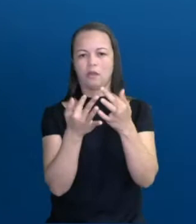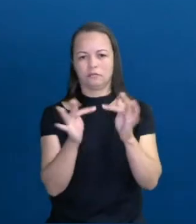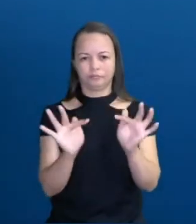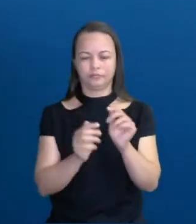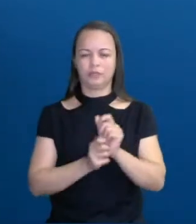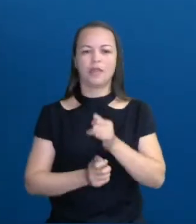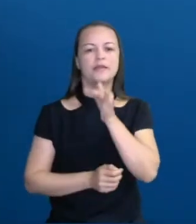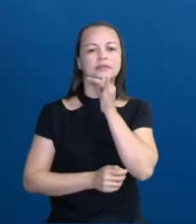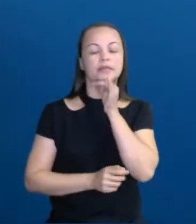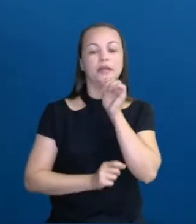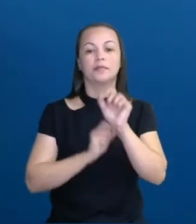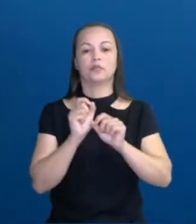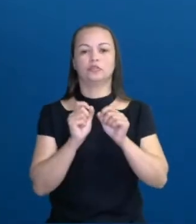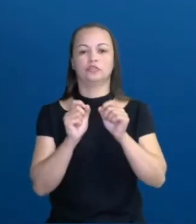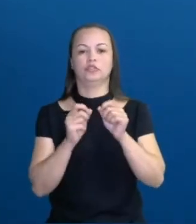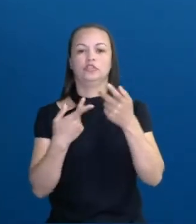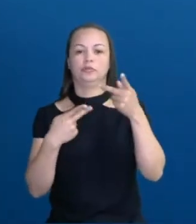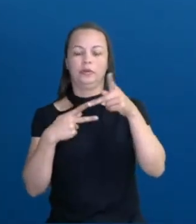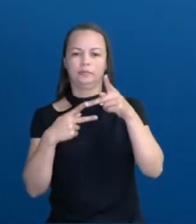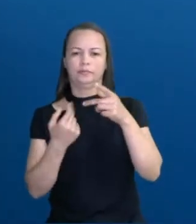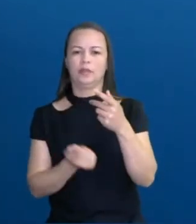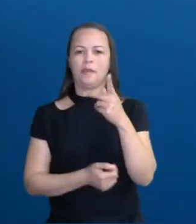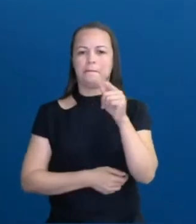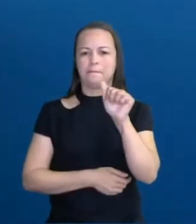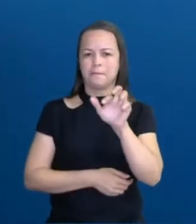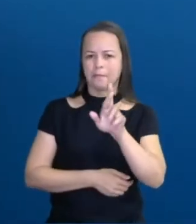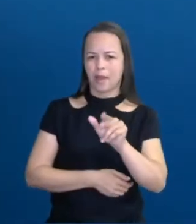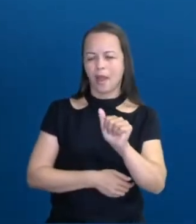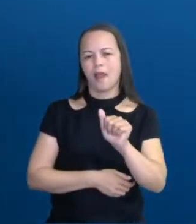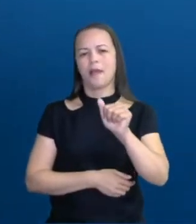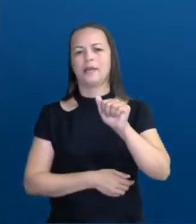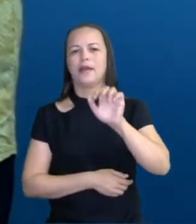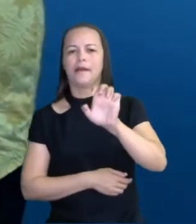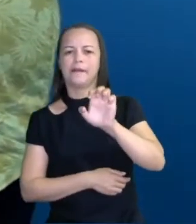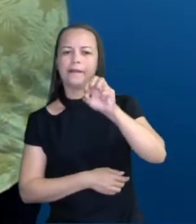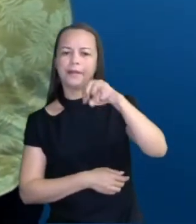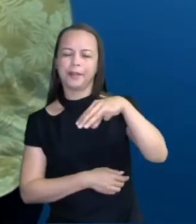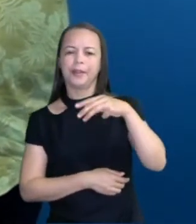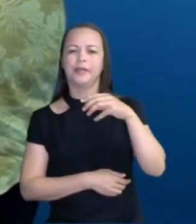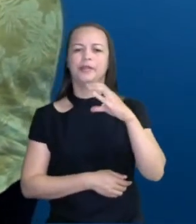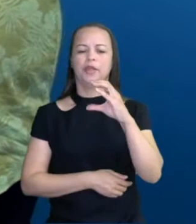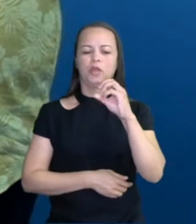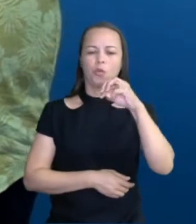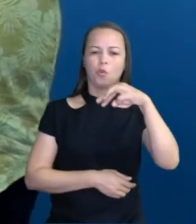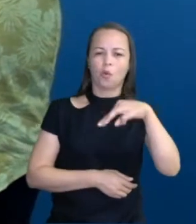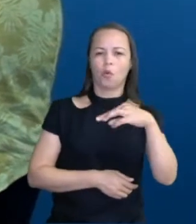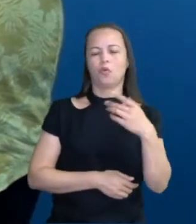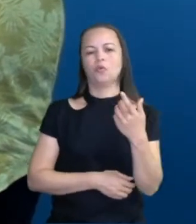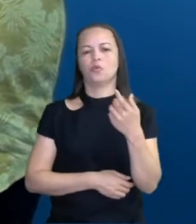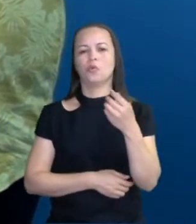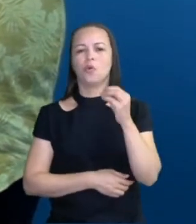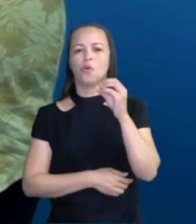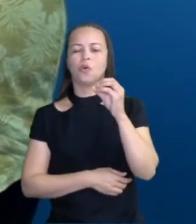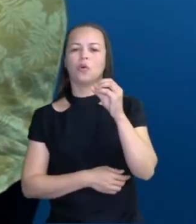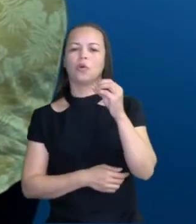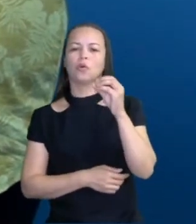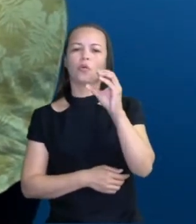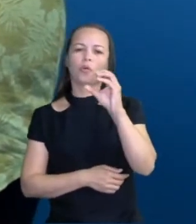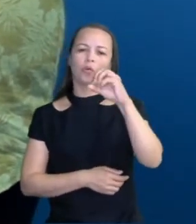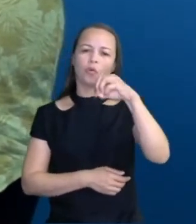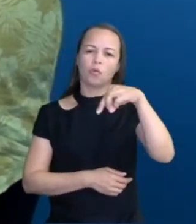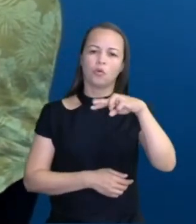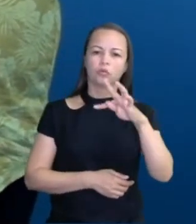frase exemplos de preposição para em compor contra é